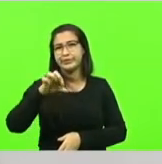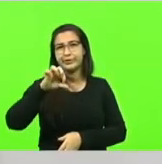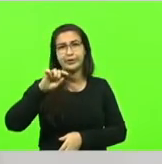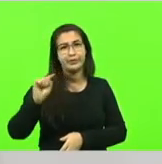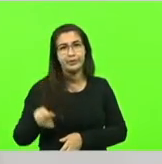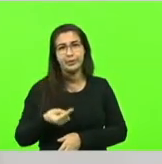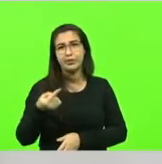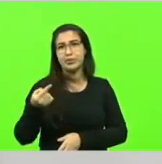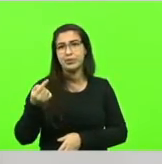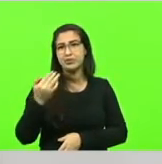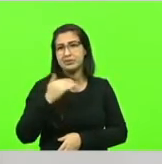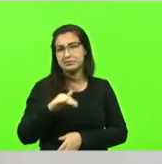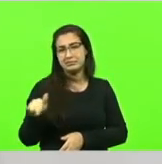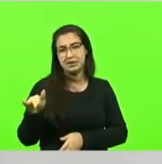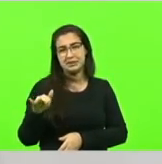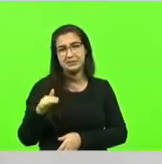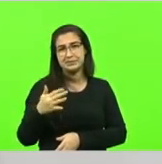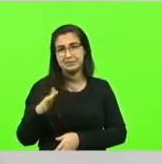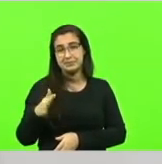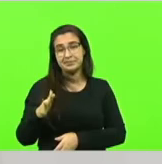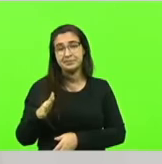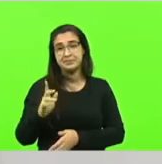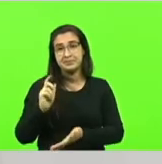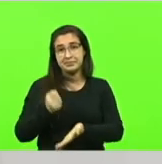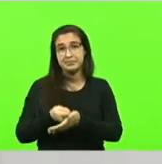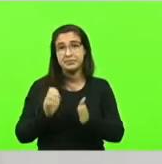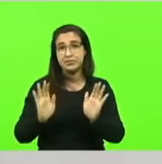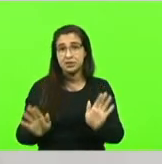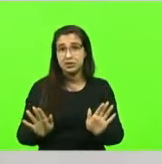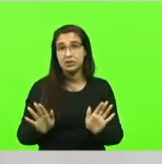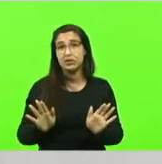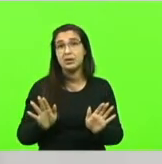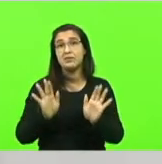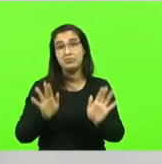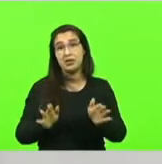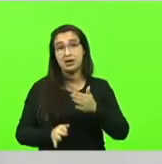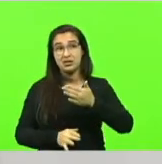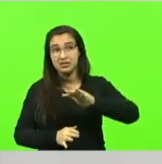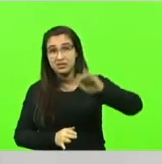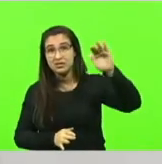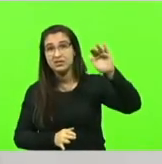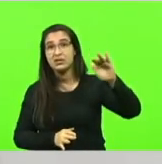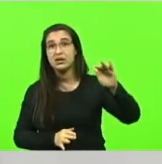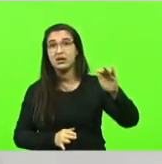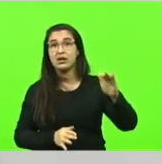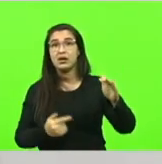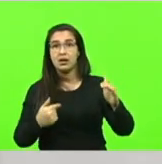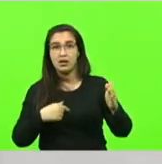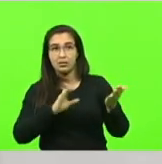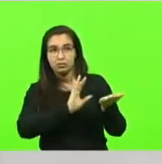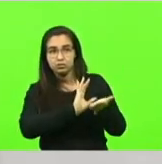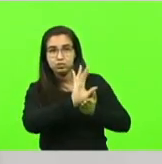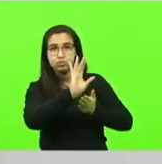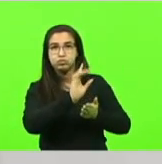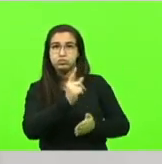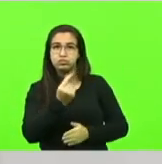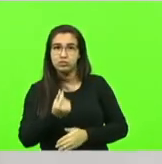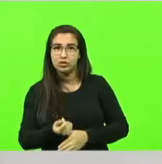9 milhões e meio. E na região serrana, que eu destinei grande parte, foi pago